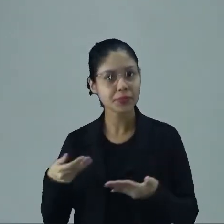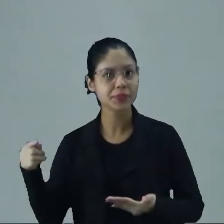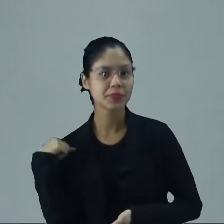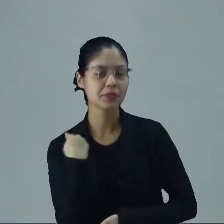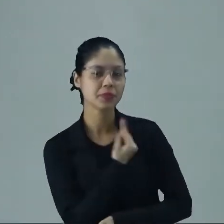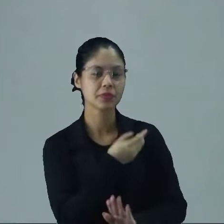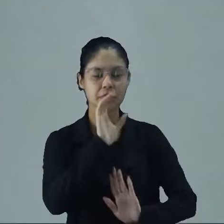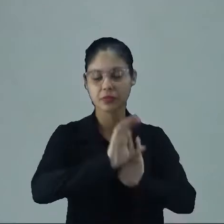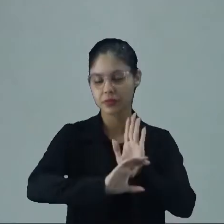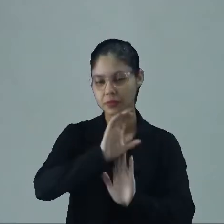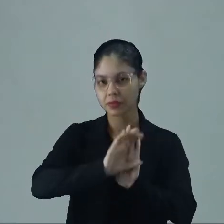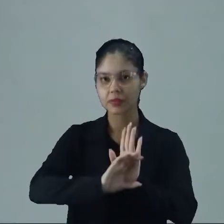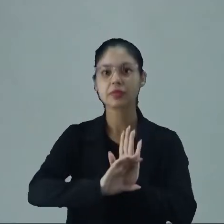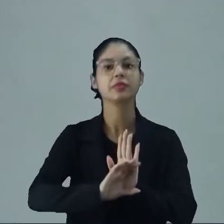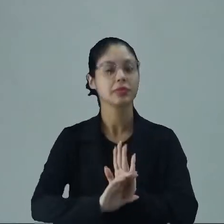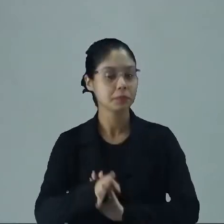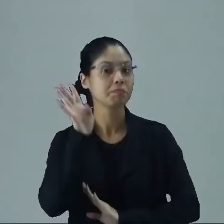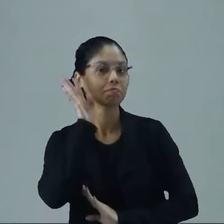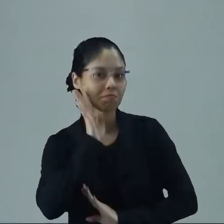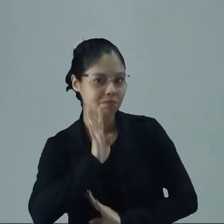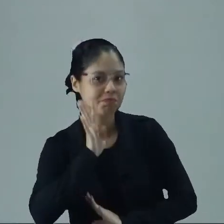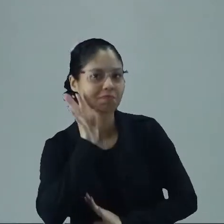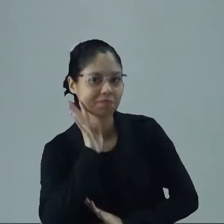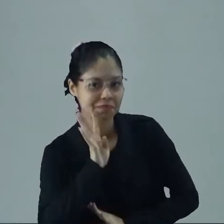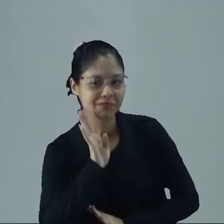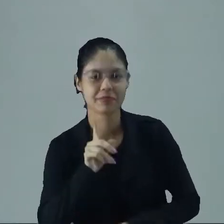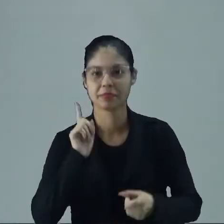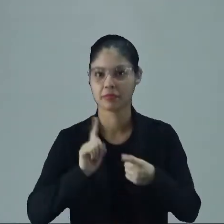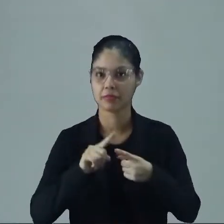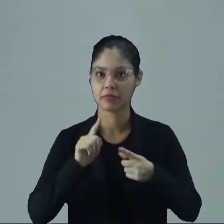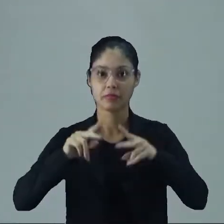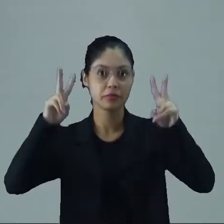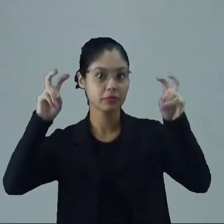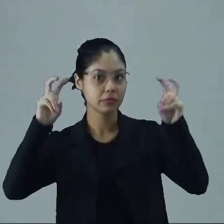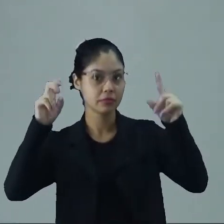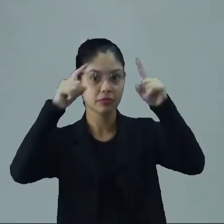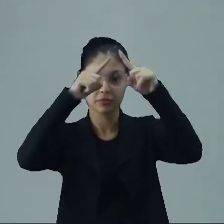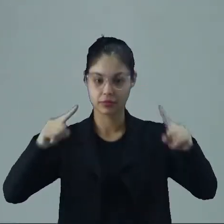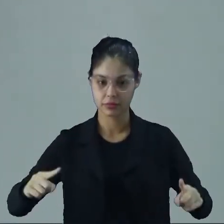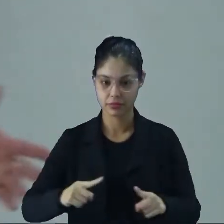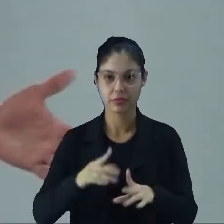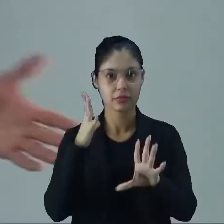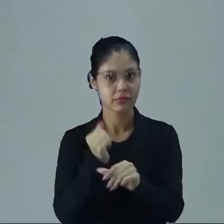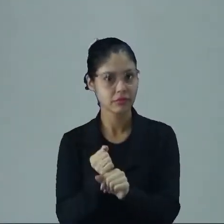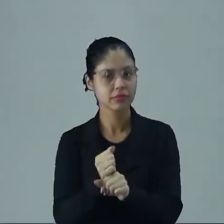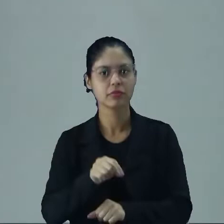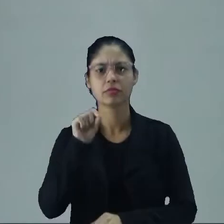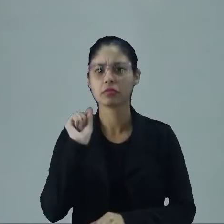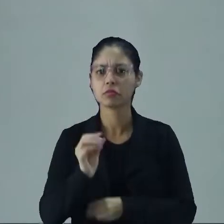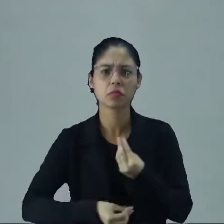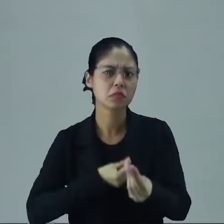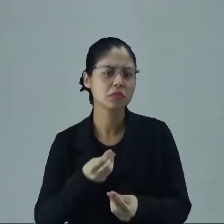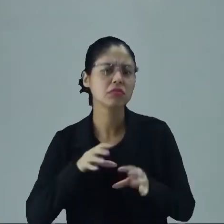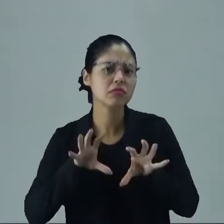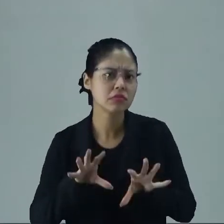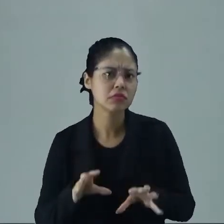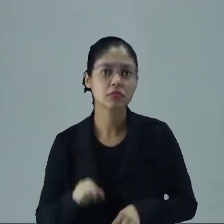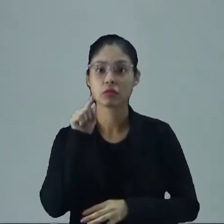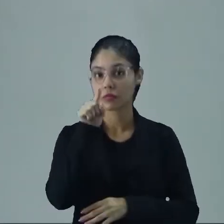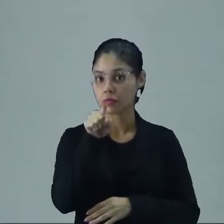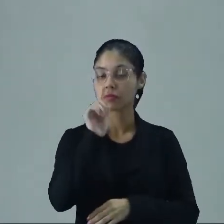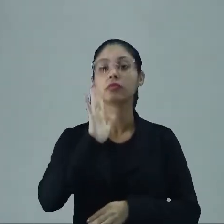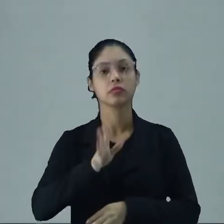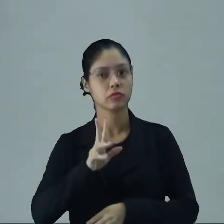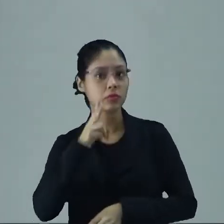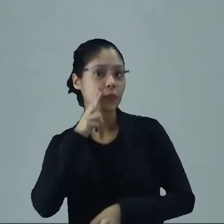o conteúdo ele vai ser muito interessante, porque a gente vai abordar a trigonometria. E aí, professor, como é que é isso? Você